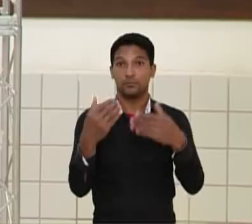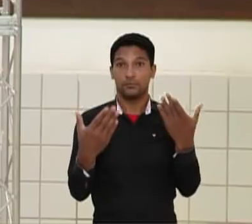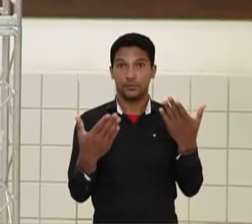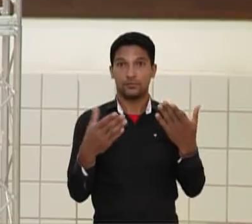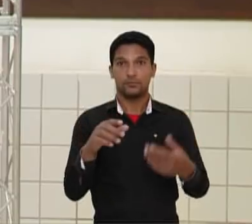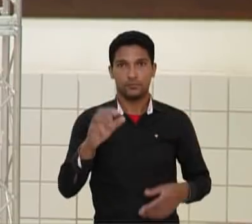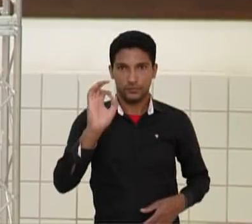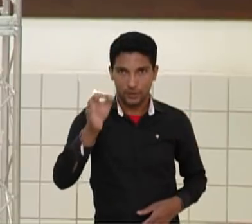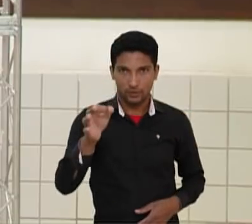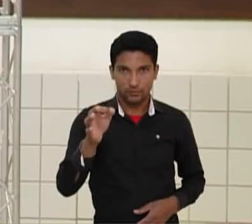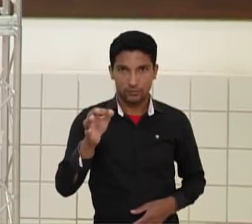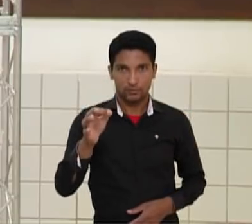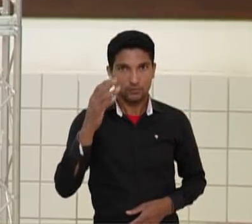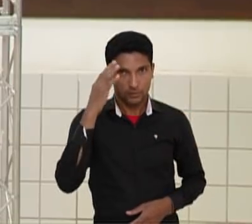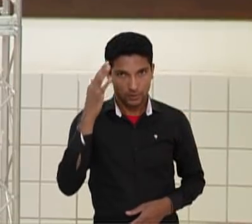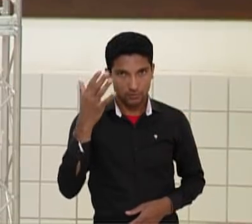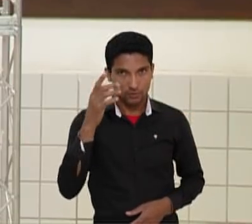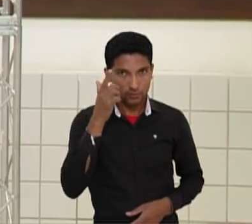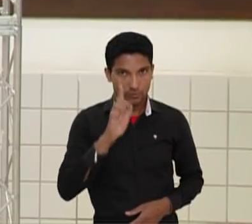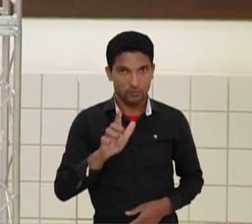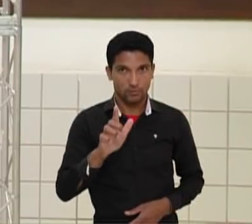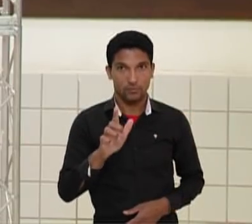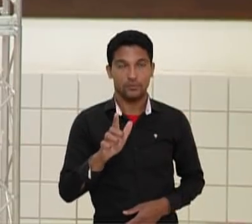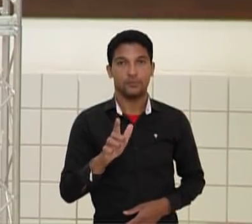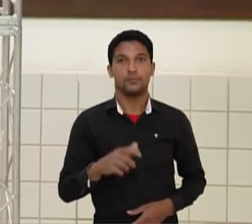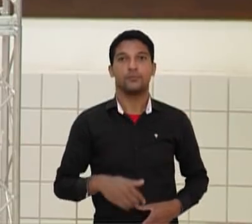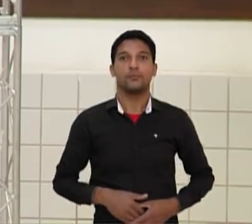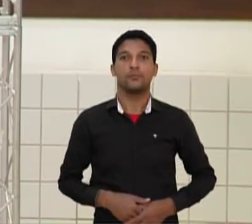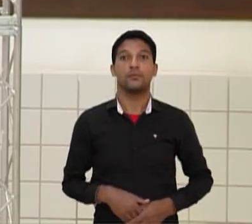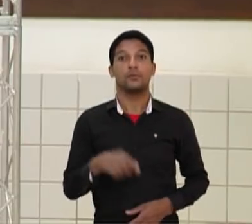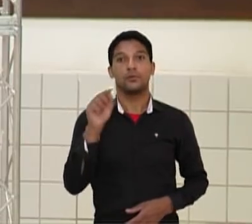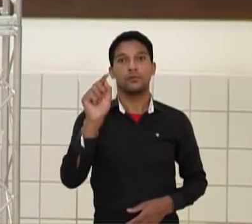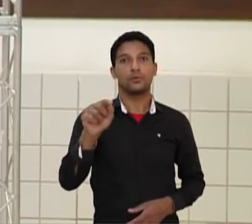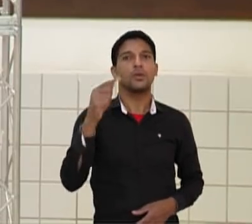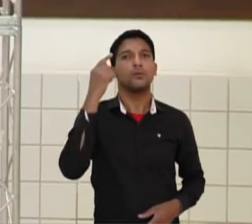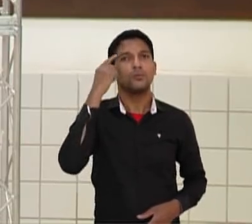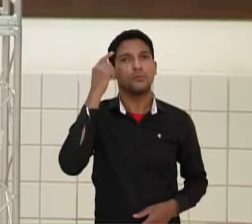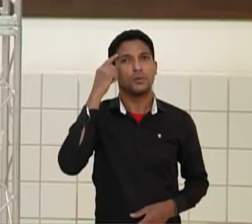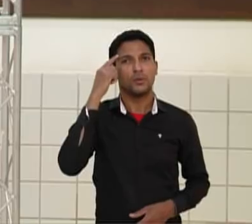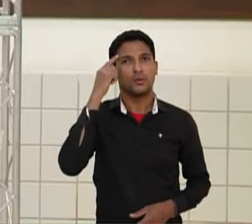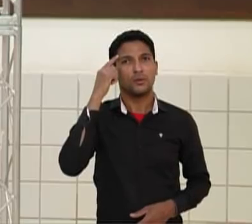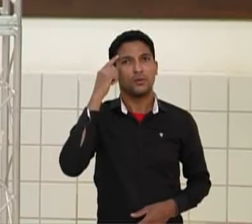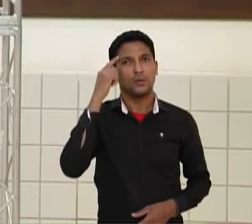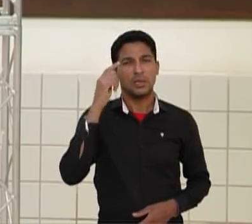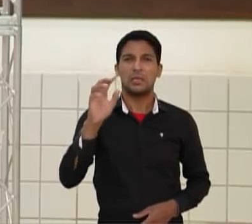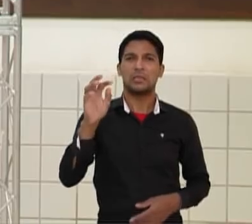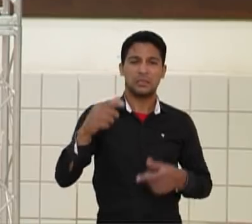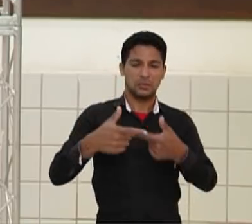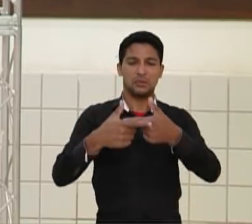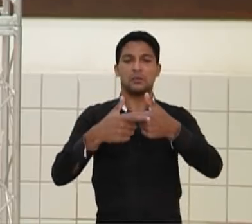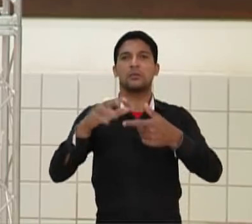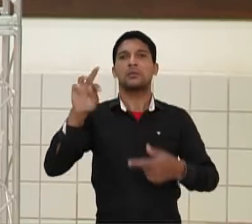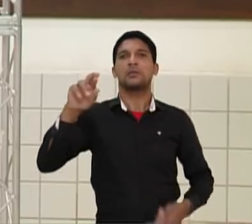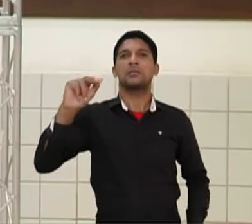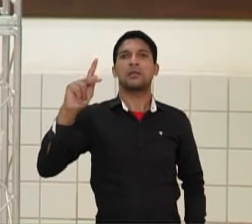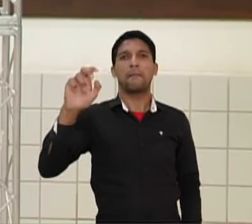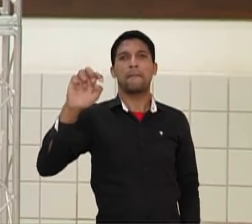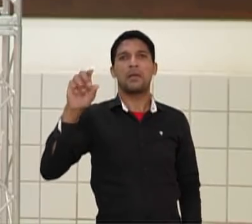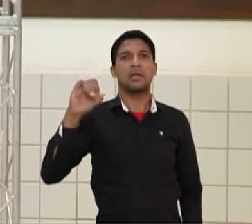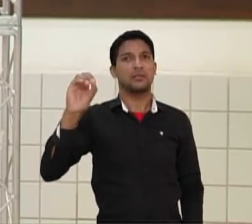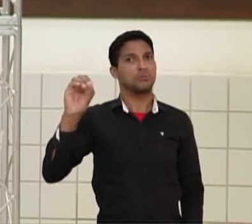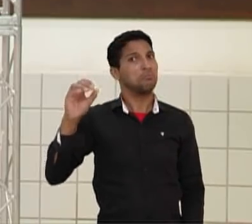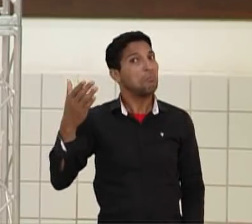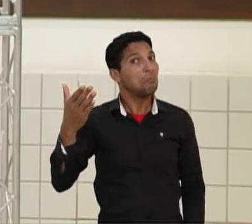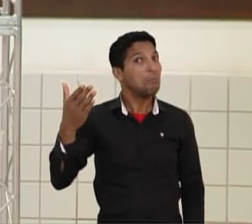E aí, pessoal, tudo certinho? Resolveu esse exercício? Você deve estar pensando, será que essa figura é um trapézio ou não? Veja, eu não